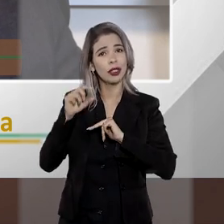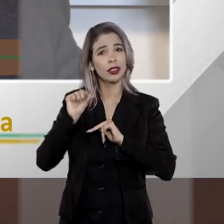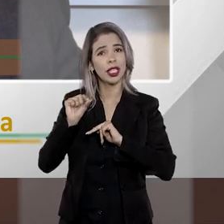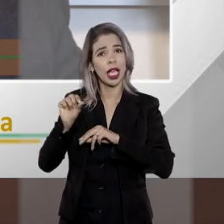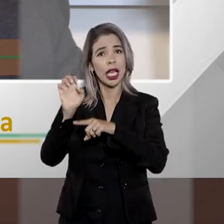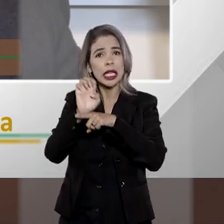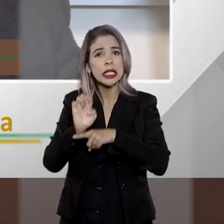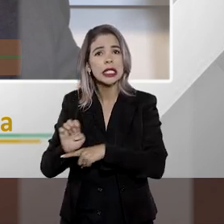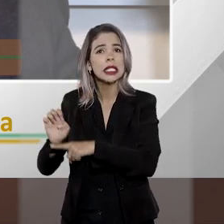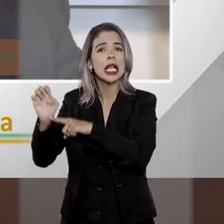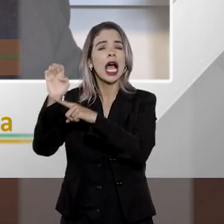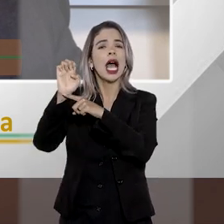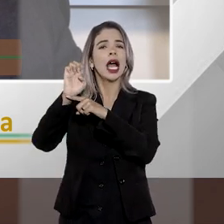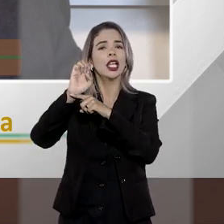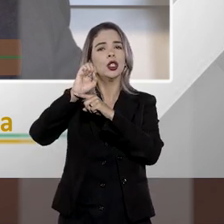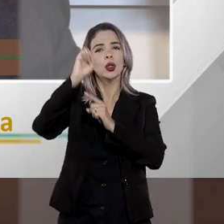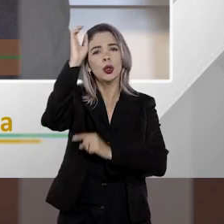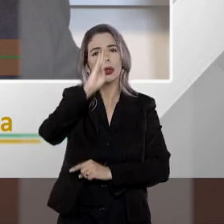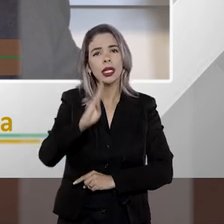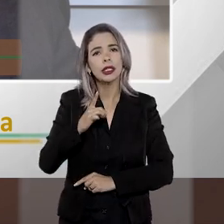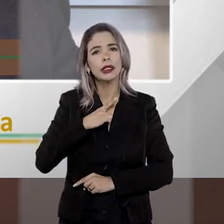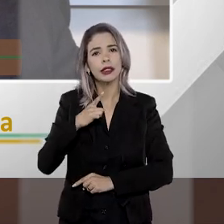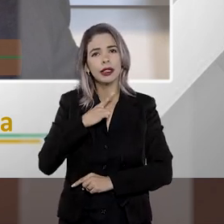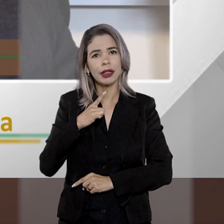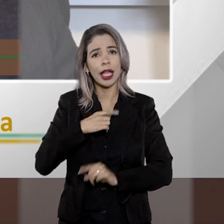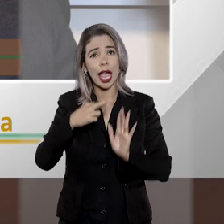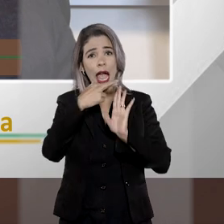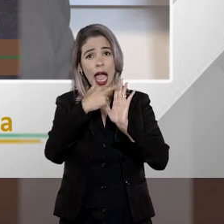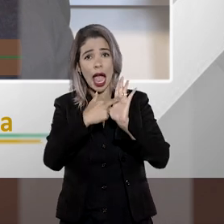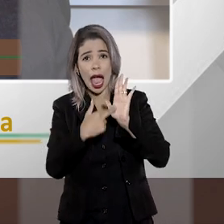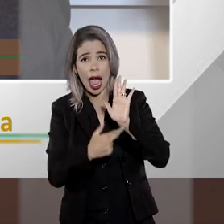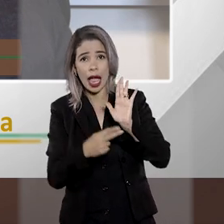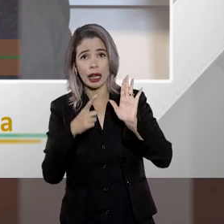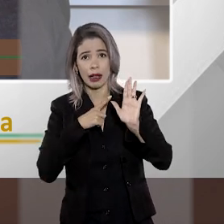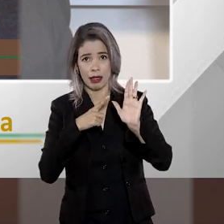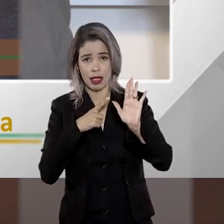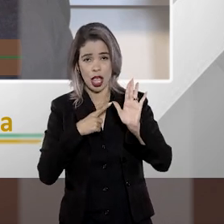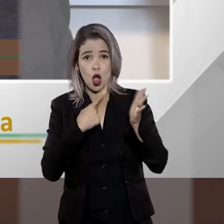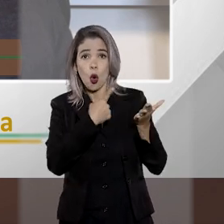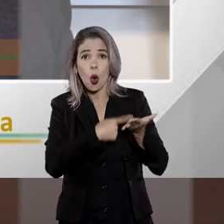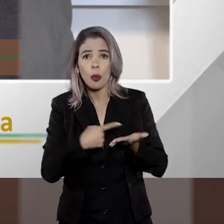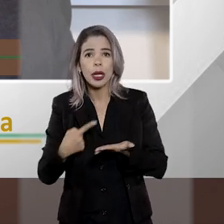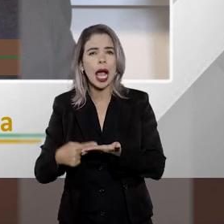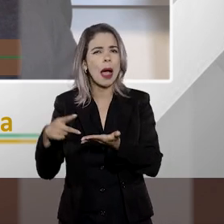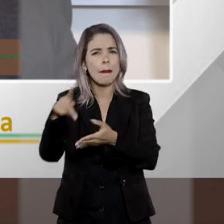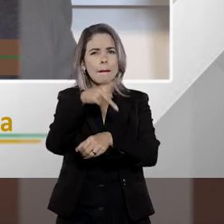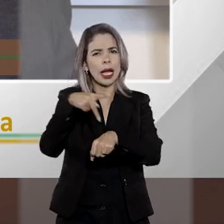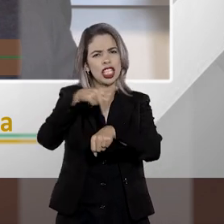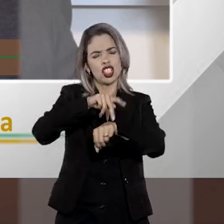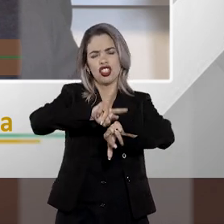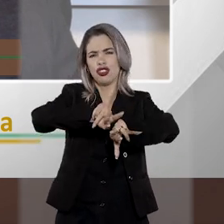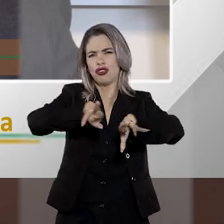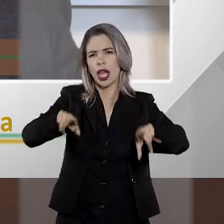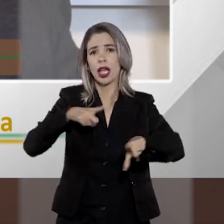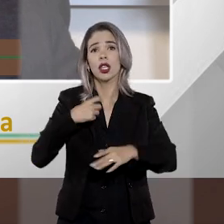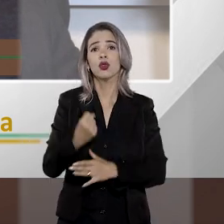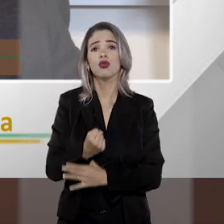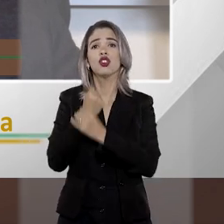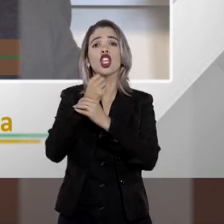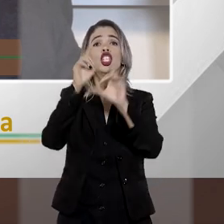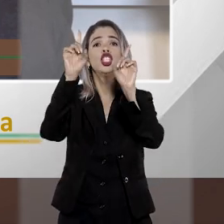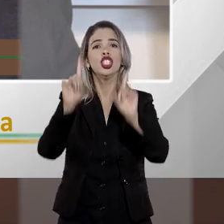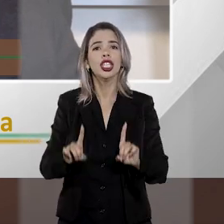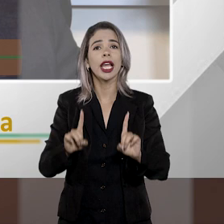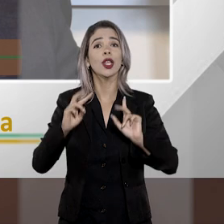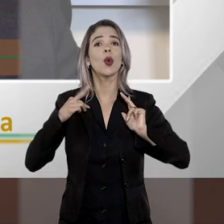Estado brasileiro, de signatário das chamadas regras de Bangkok, uma convenção internacional que busca justamente assegurar os